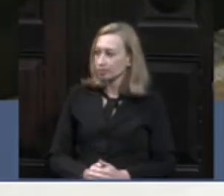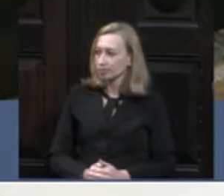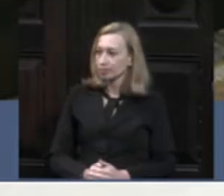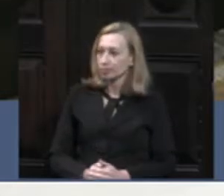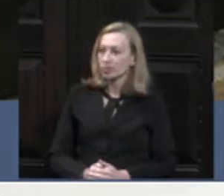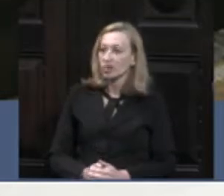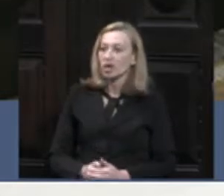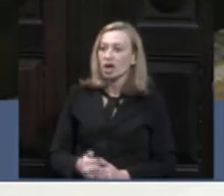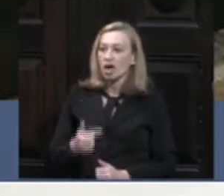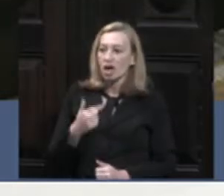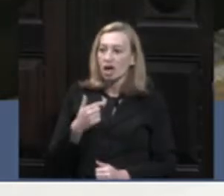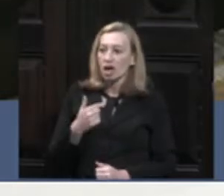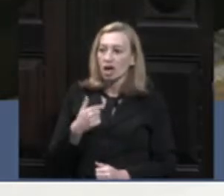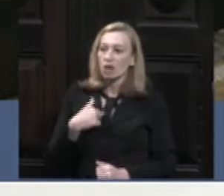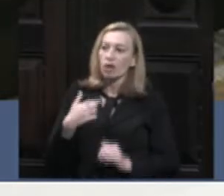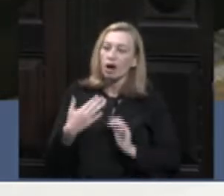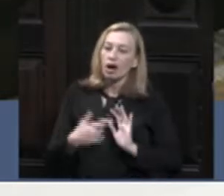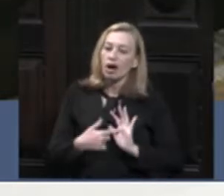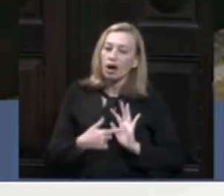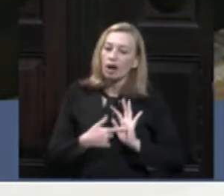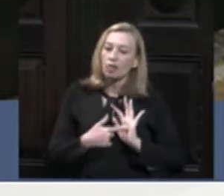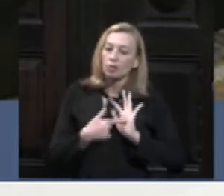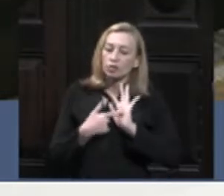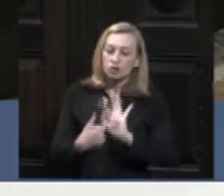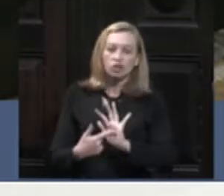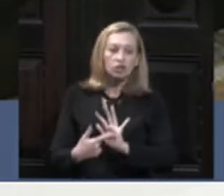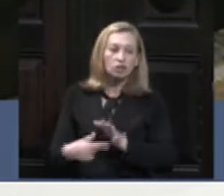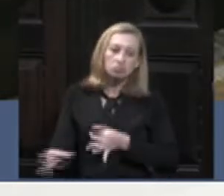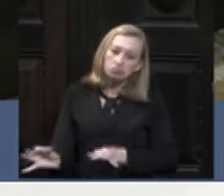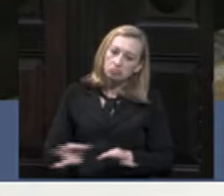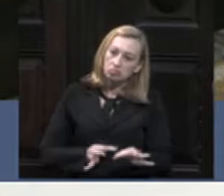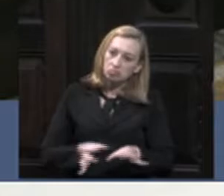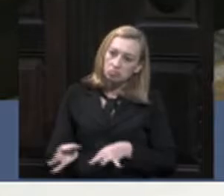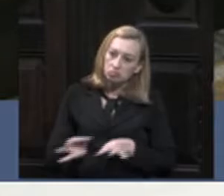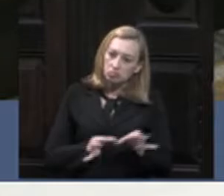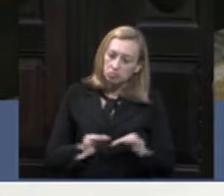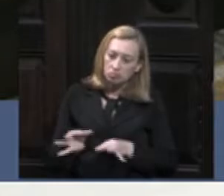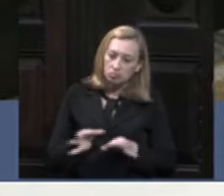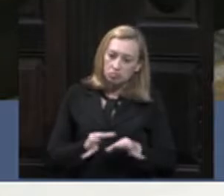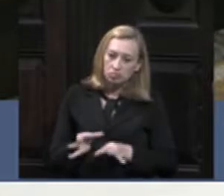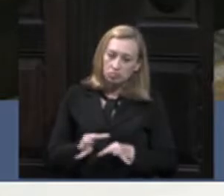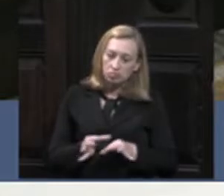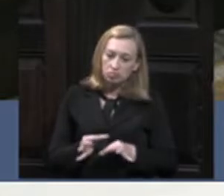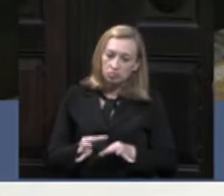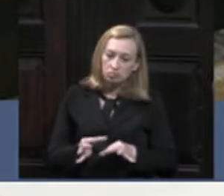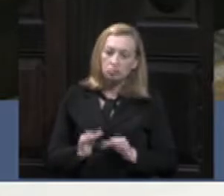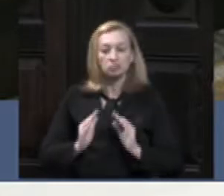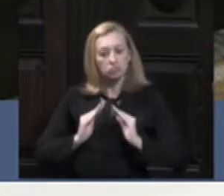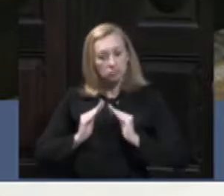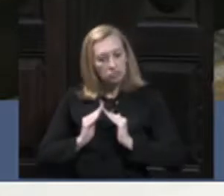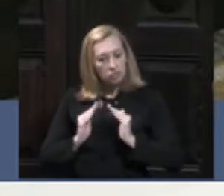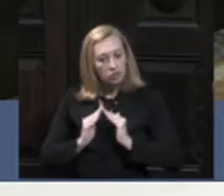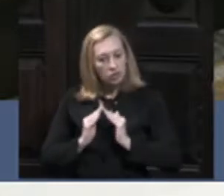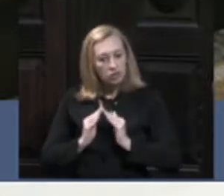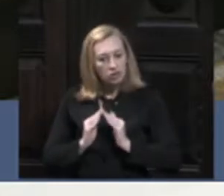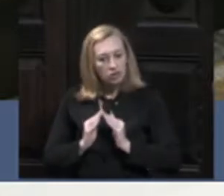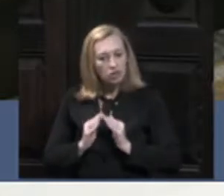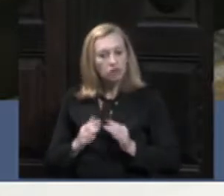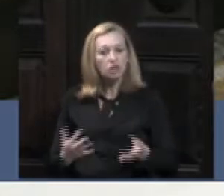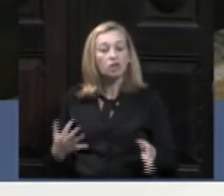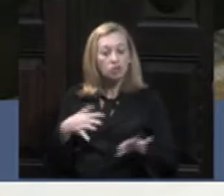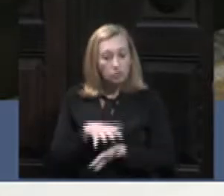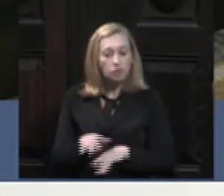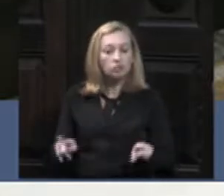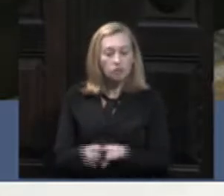eu apresentei esse projeto a essa casa, a inclusão de Petrópolis